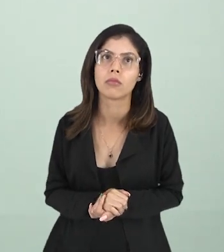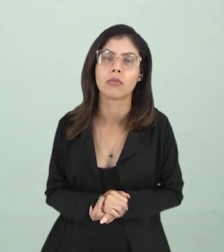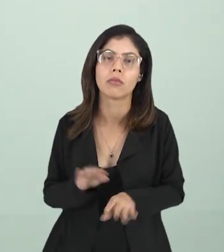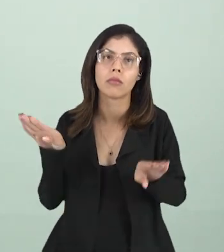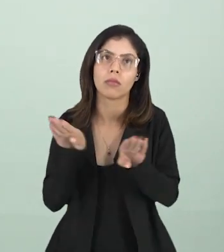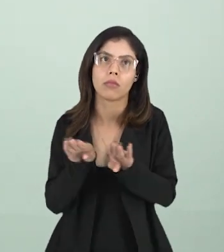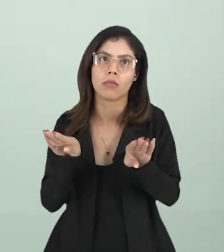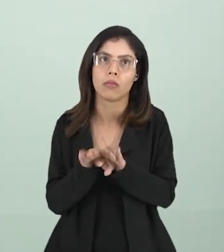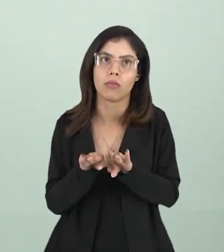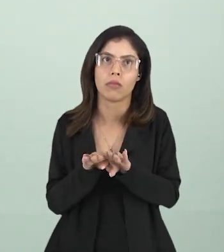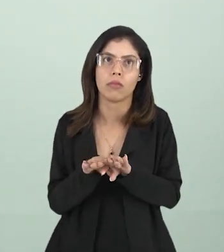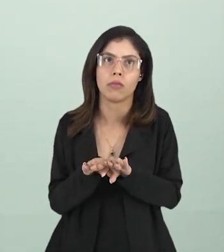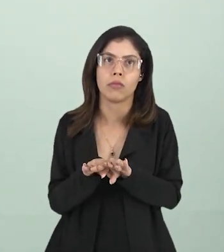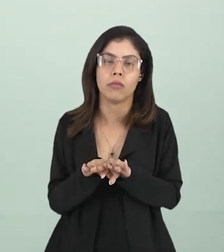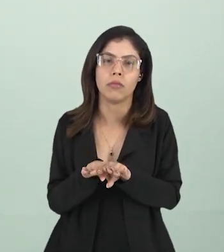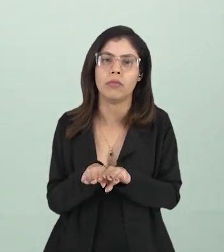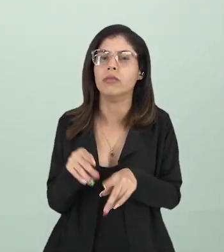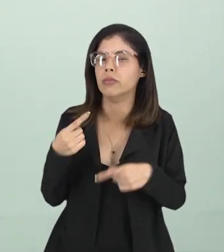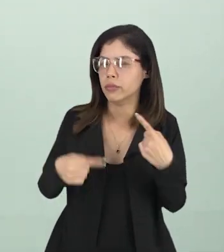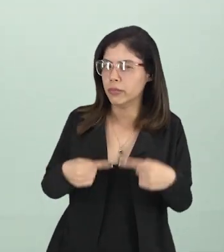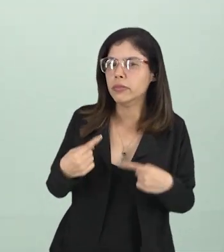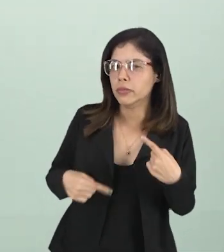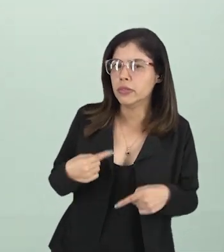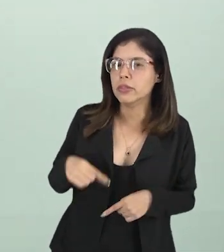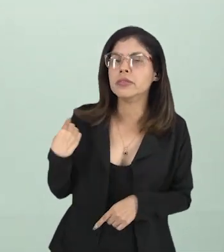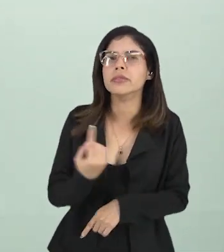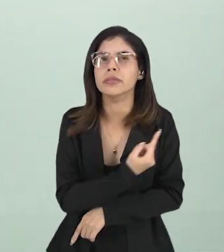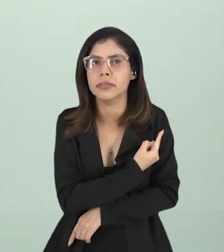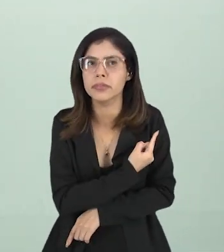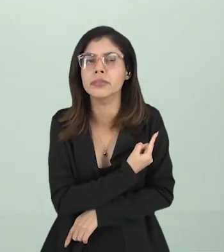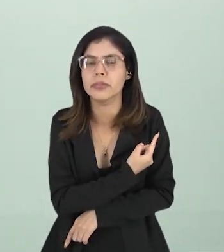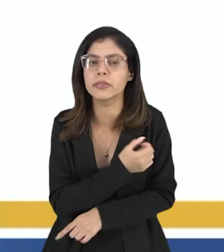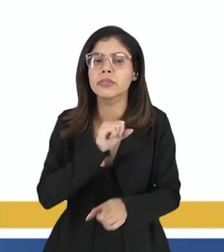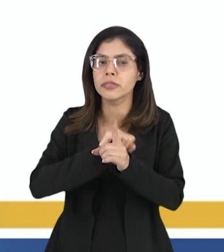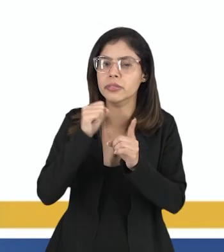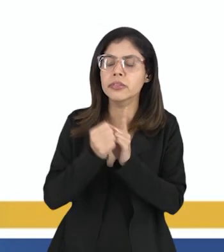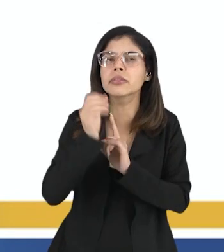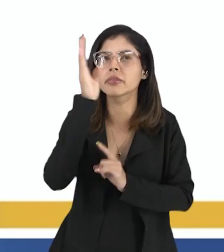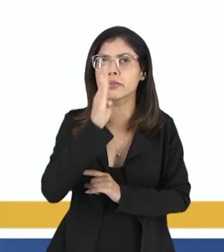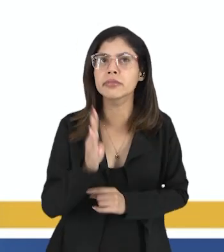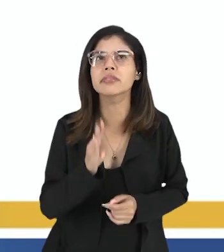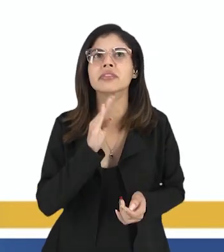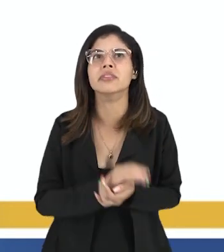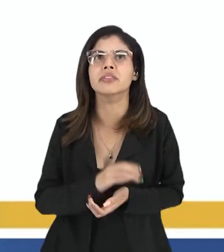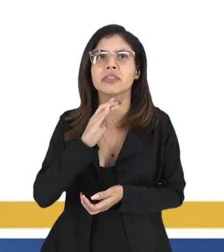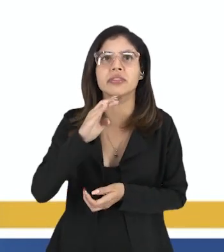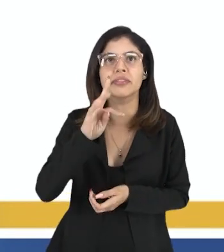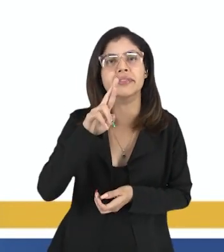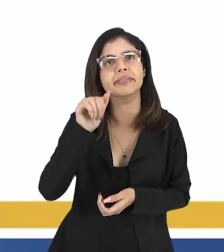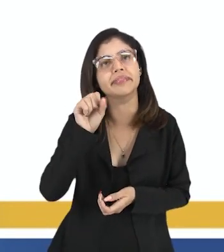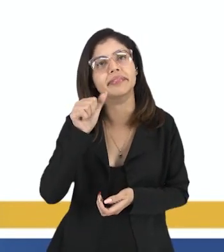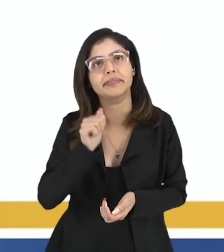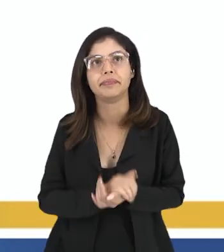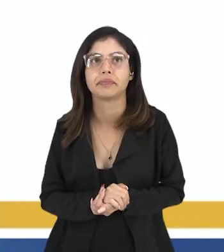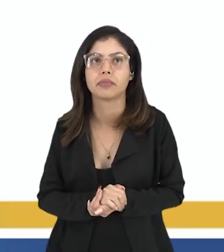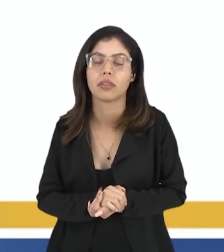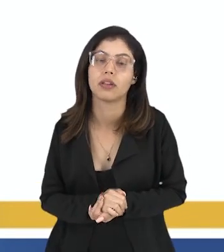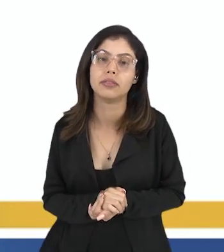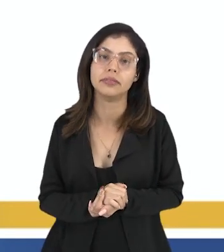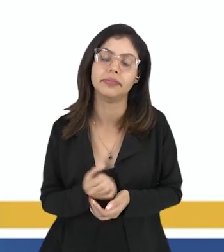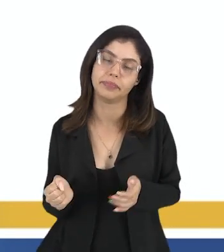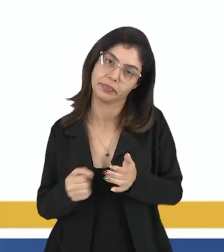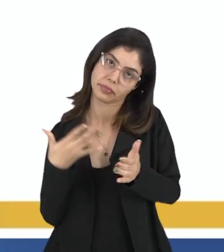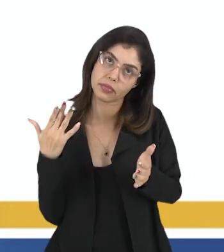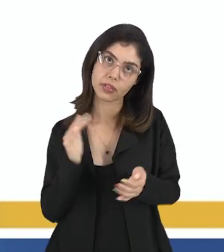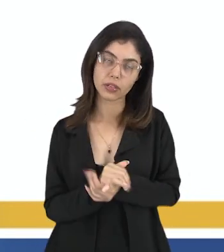também numa questão bem polêmica, né, que a gente tem na nossa sociedade brasileira, que é com relação às cotas, né? Muitas pessoas